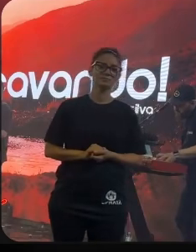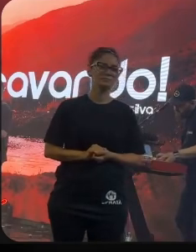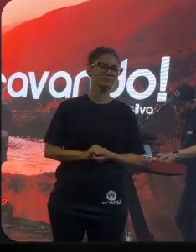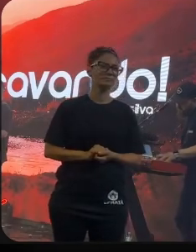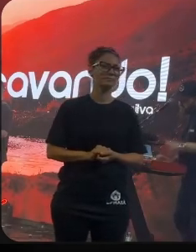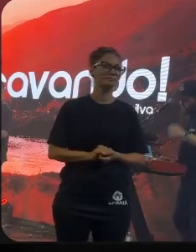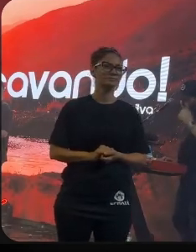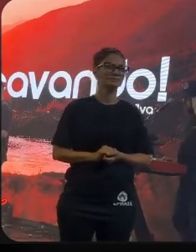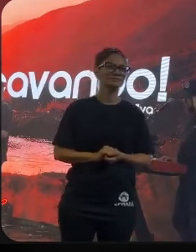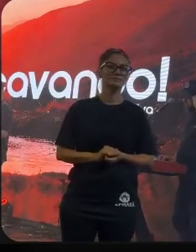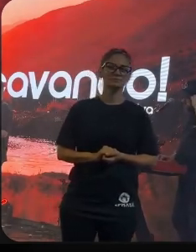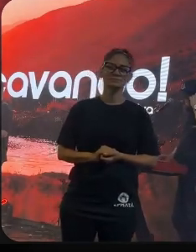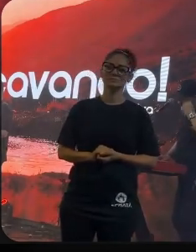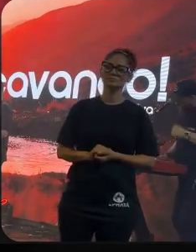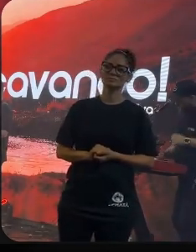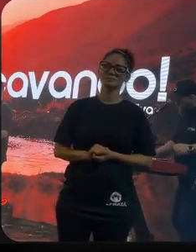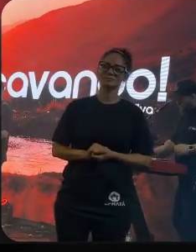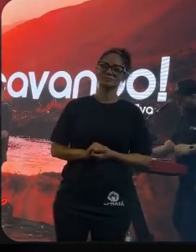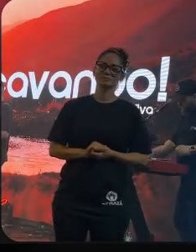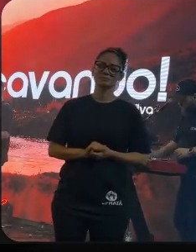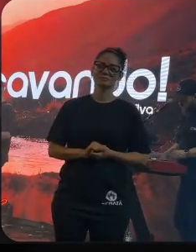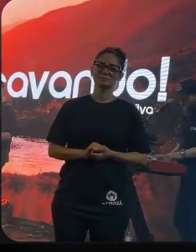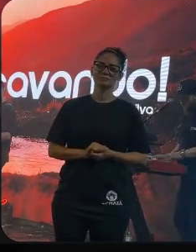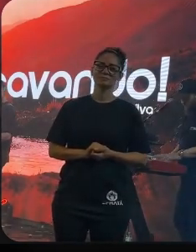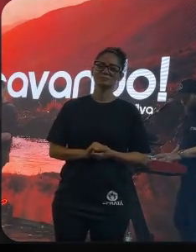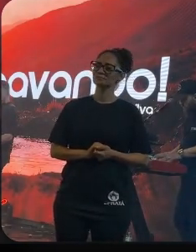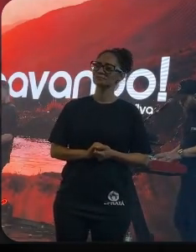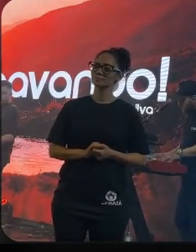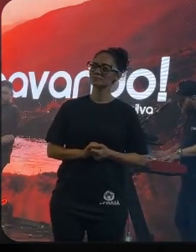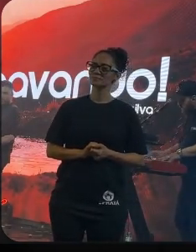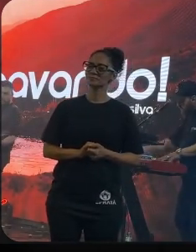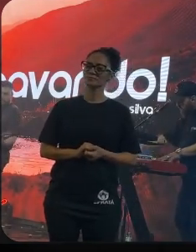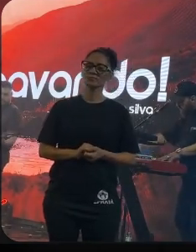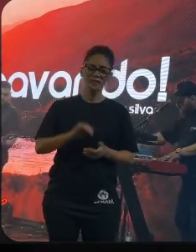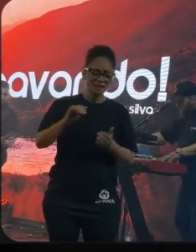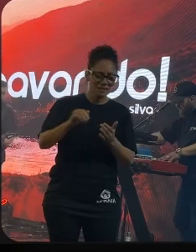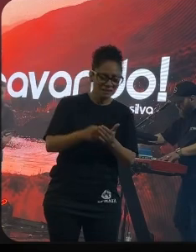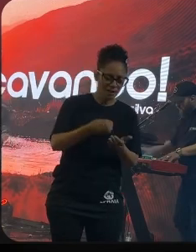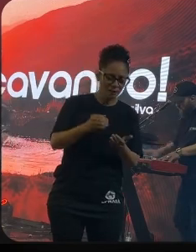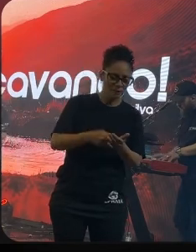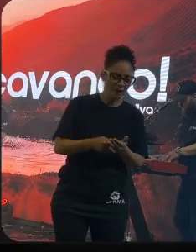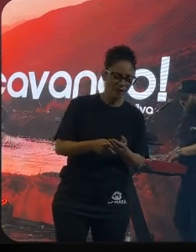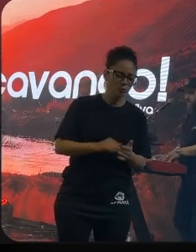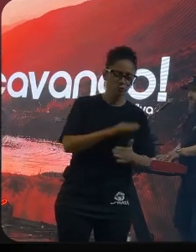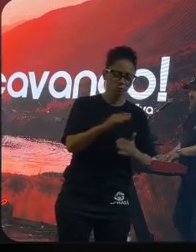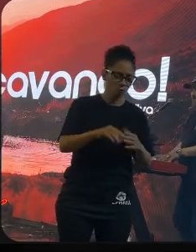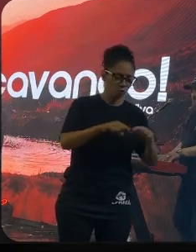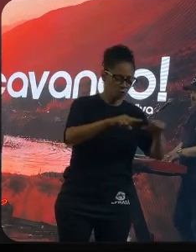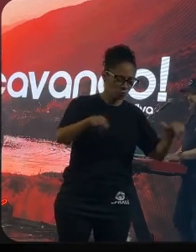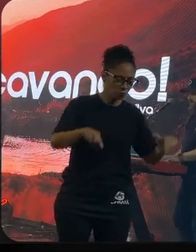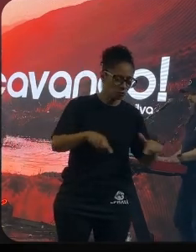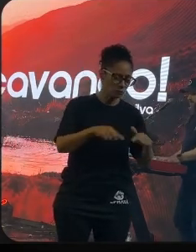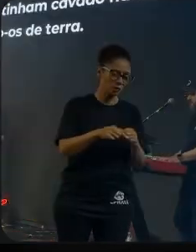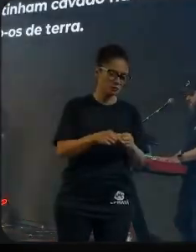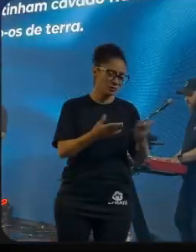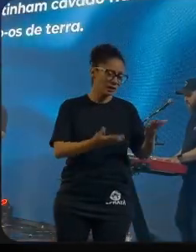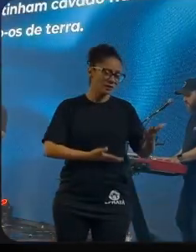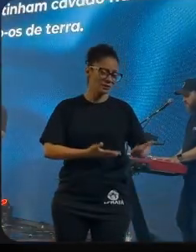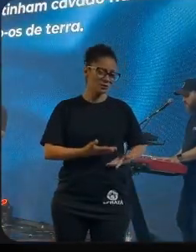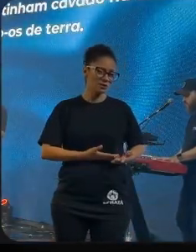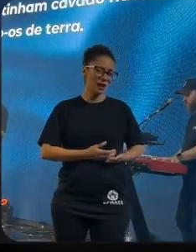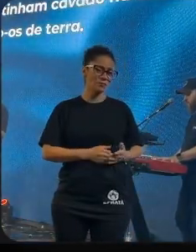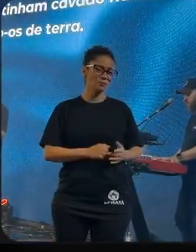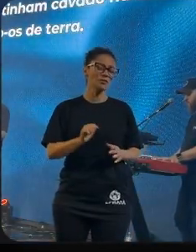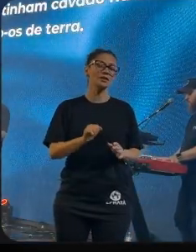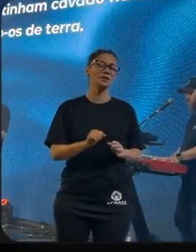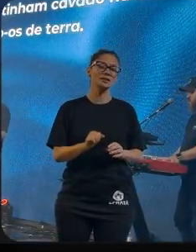26:15. Estes taparam todos os poços que os servos de Abraão, pai de Isaque, tinham cavado na